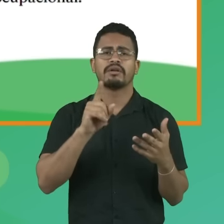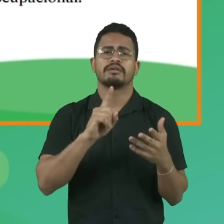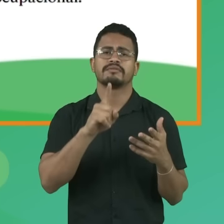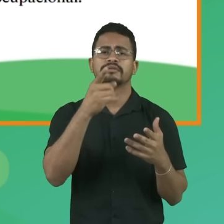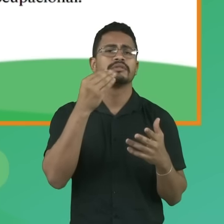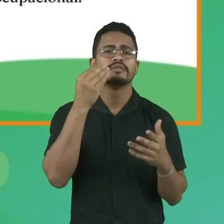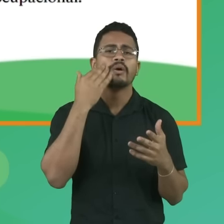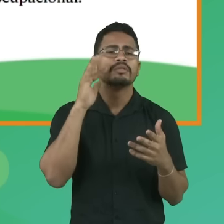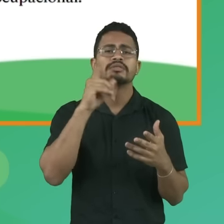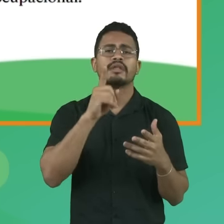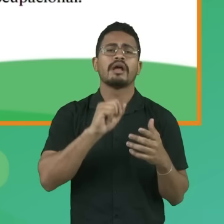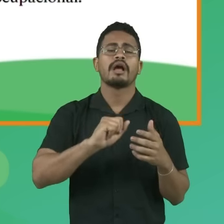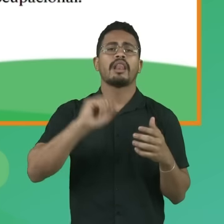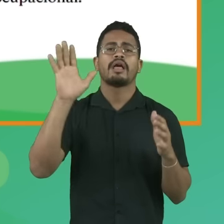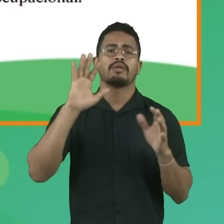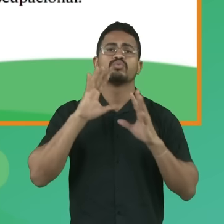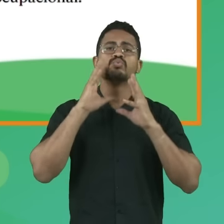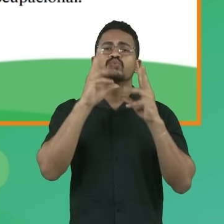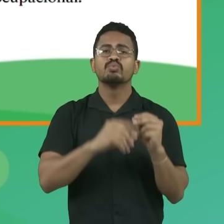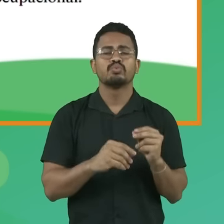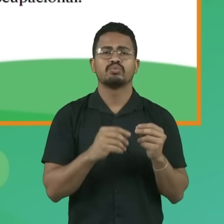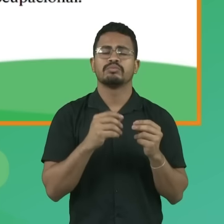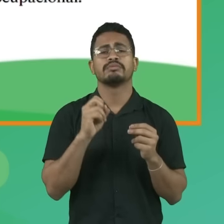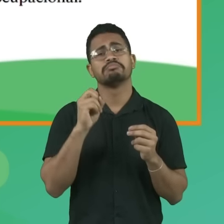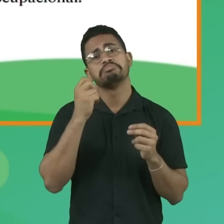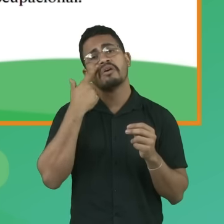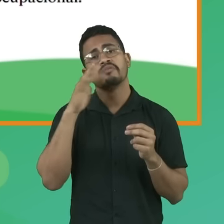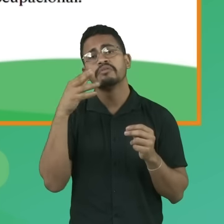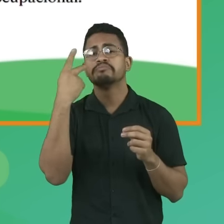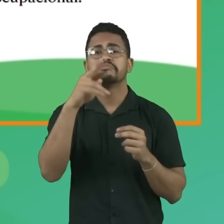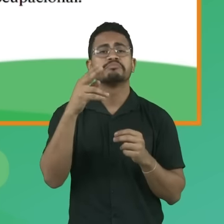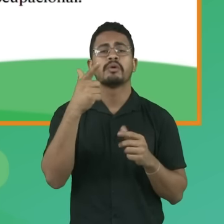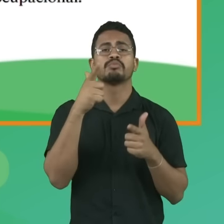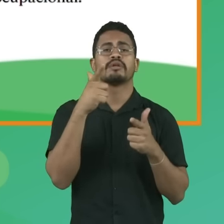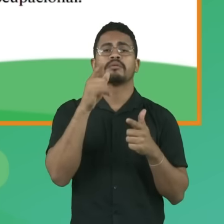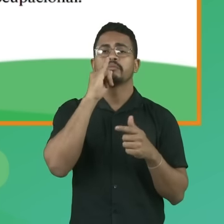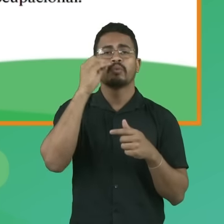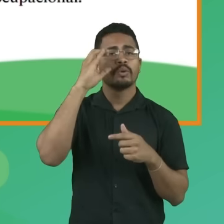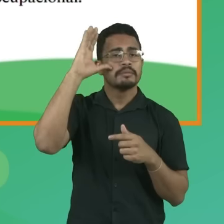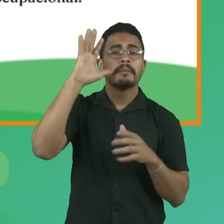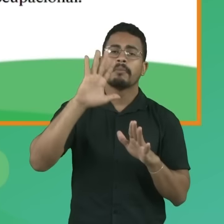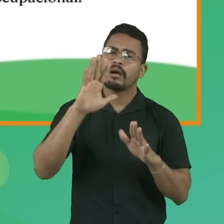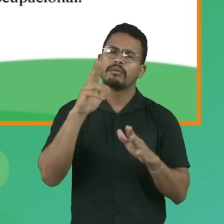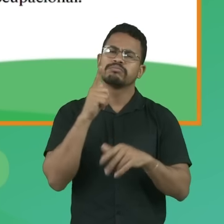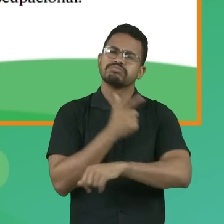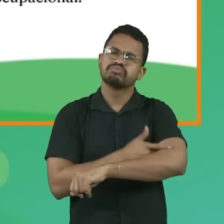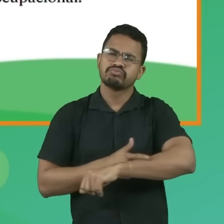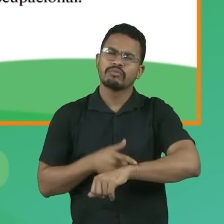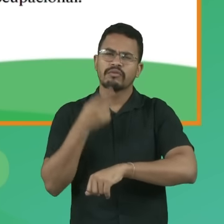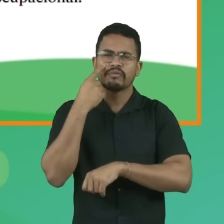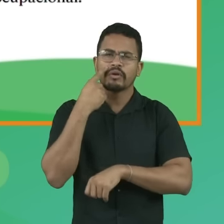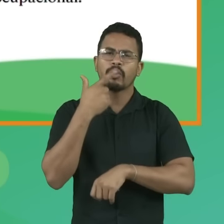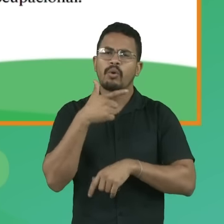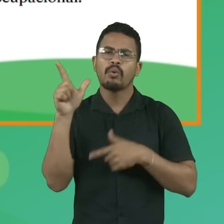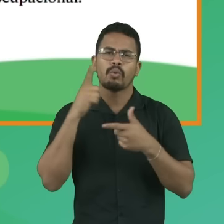ele está dizendo ali, não seja muito do seu repertório, mas aí você mantém a calma, vamos ver os outros itens.